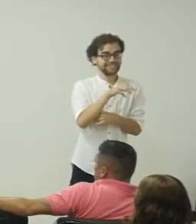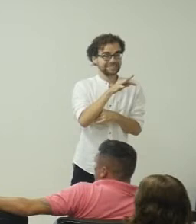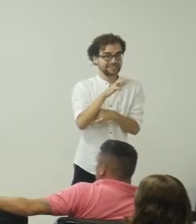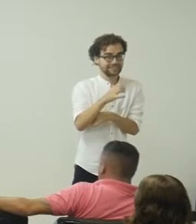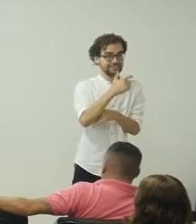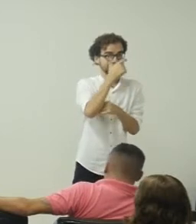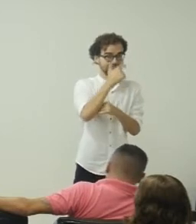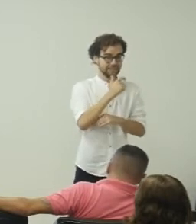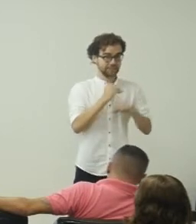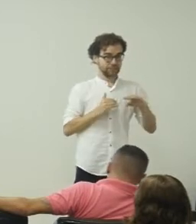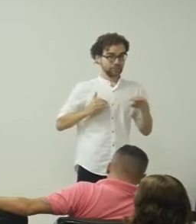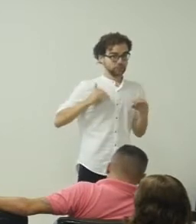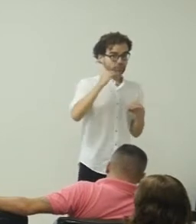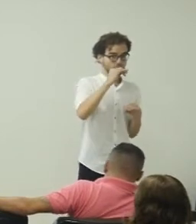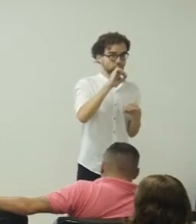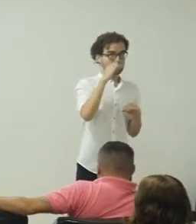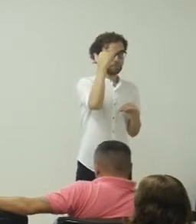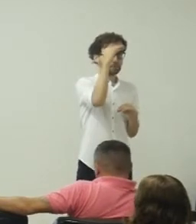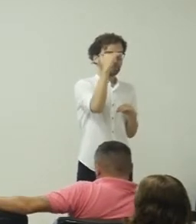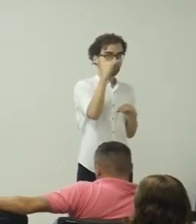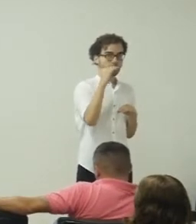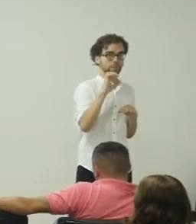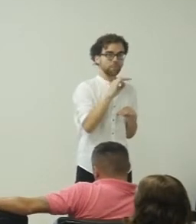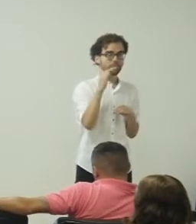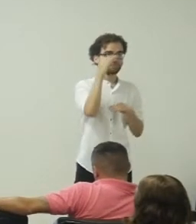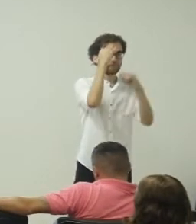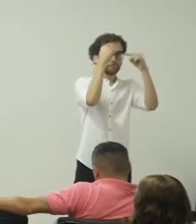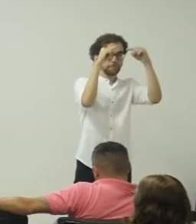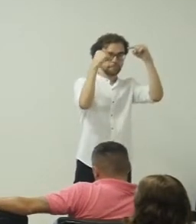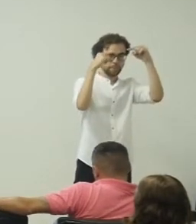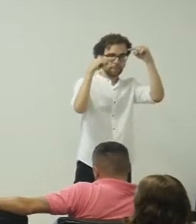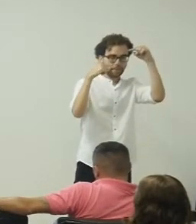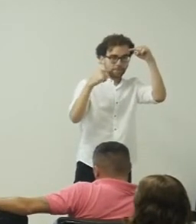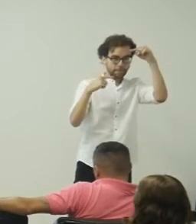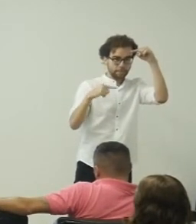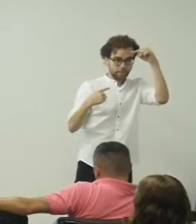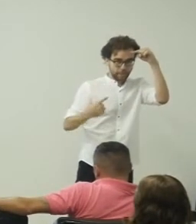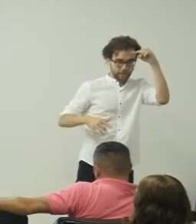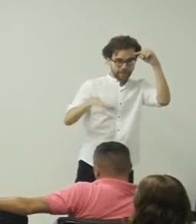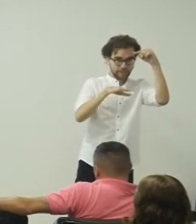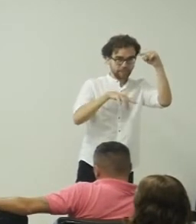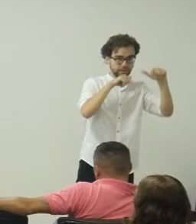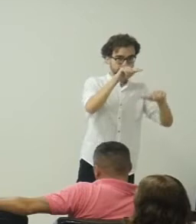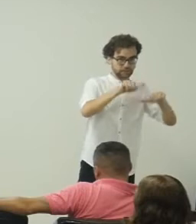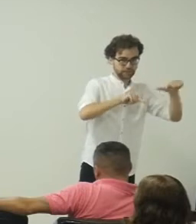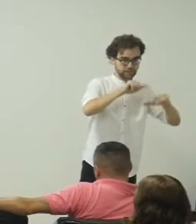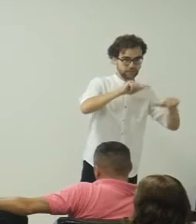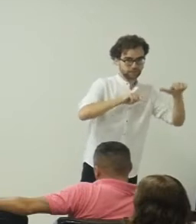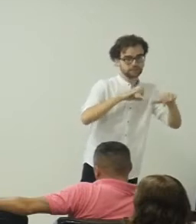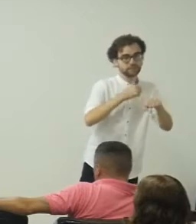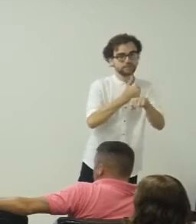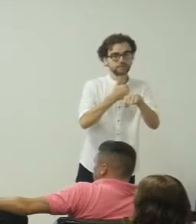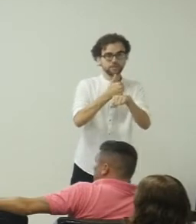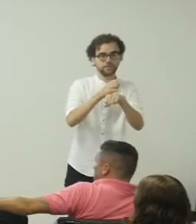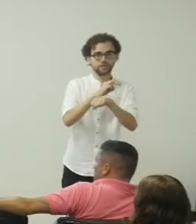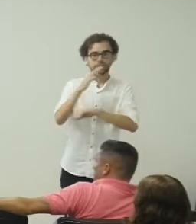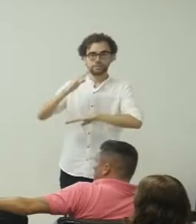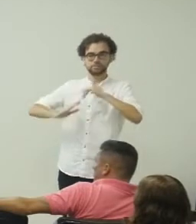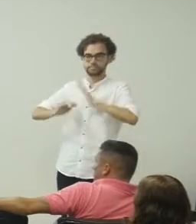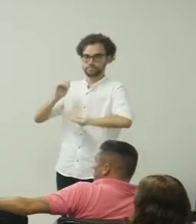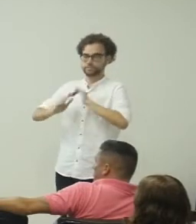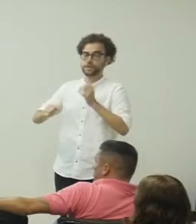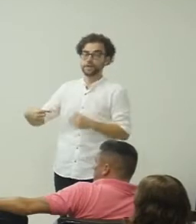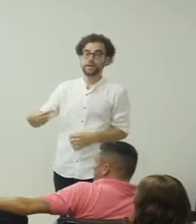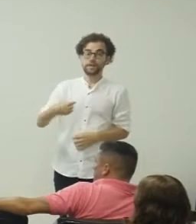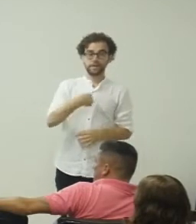sua condição de superior hierárquico ou ascendência inerente ao exercício de emprego, cargo ou função. Eu sou